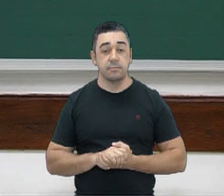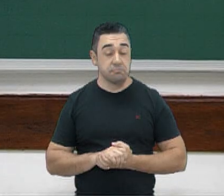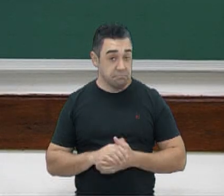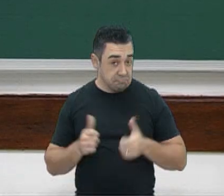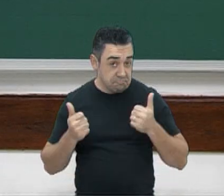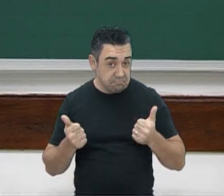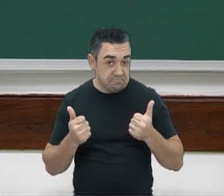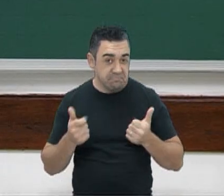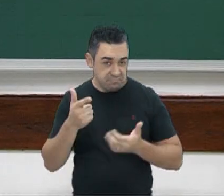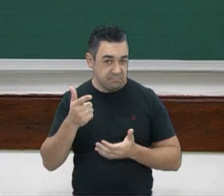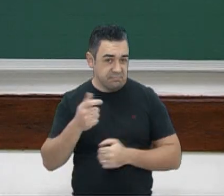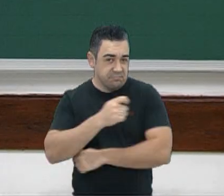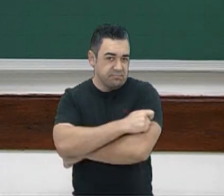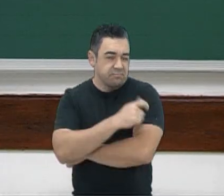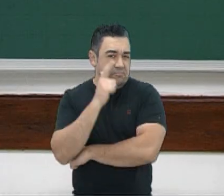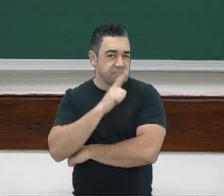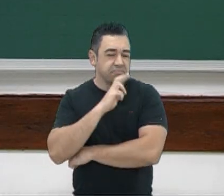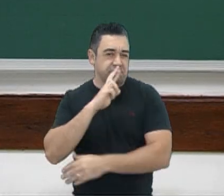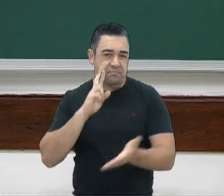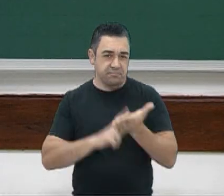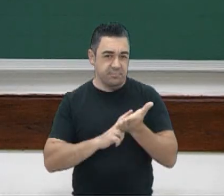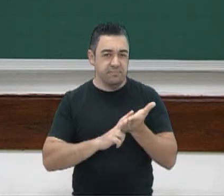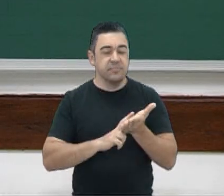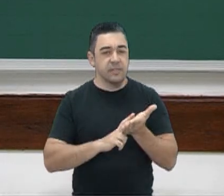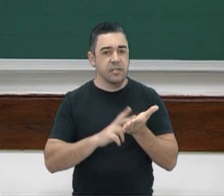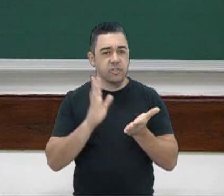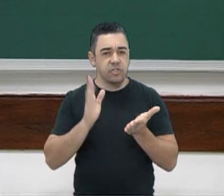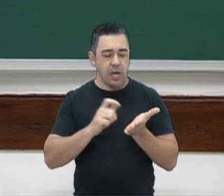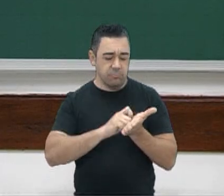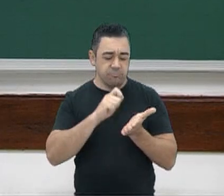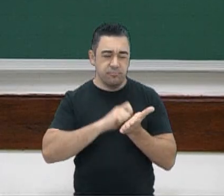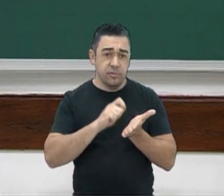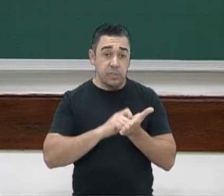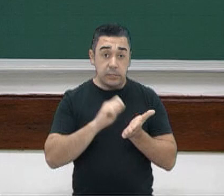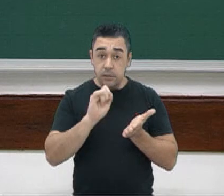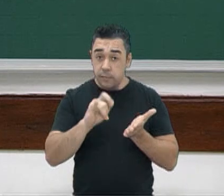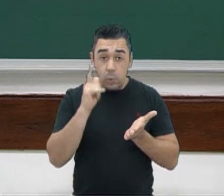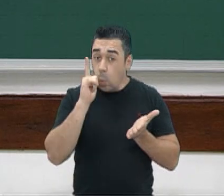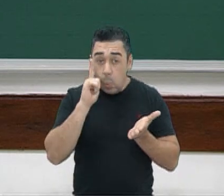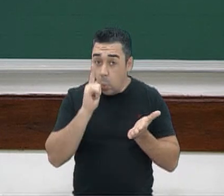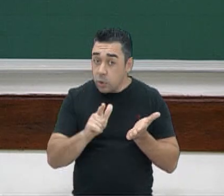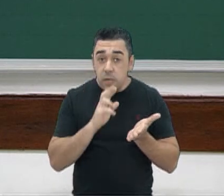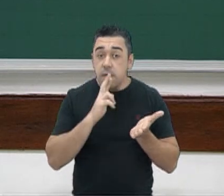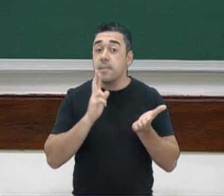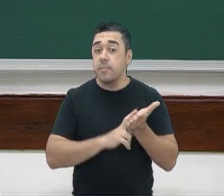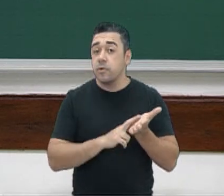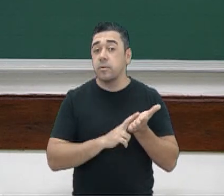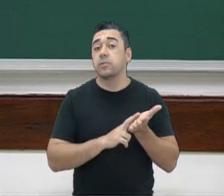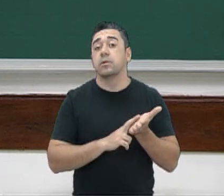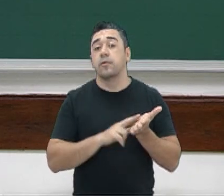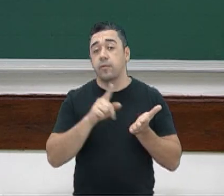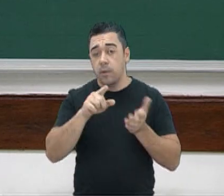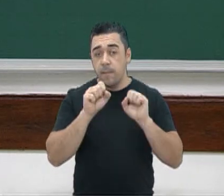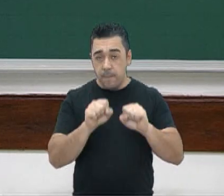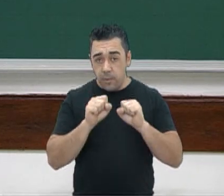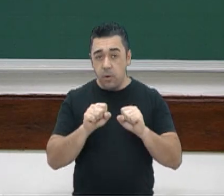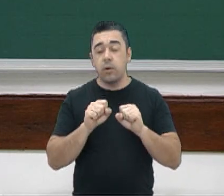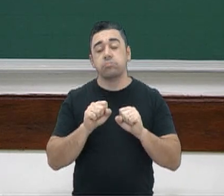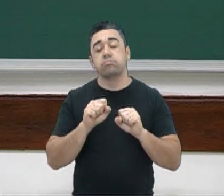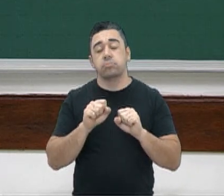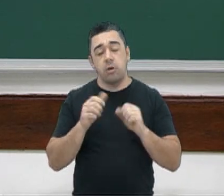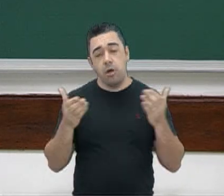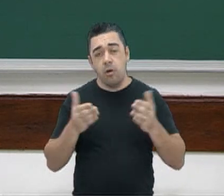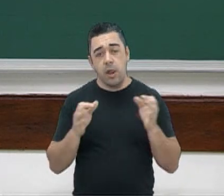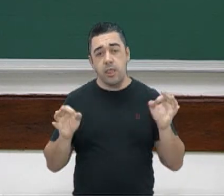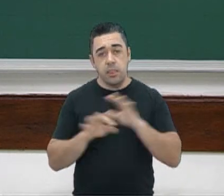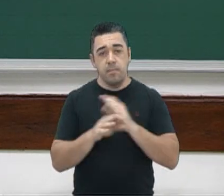Muito bem, estudante. Você já deve ter respondido, já deve ter anotado. Caso você não tenha conseguido responder ainda, você pode, ao término dessa